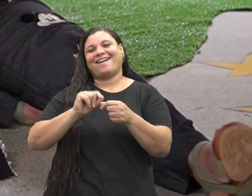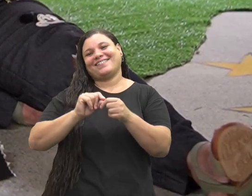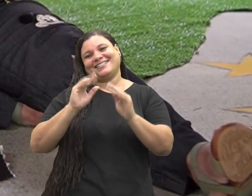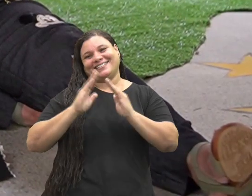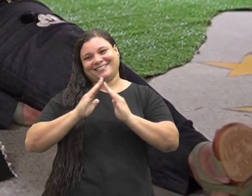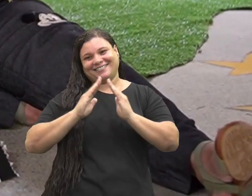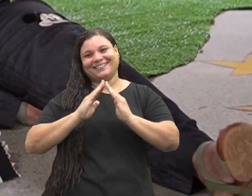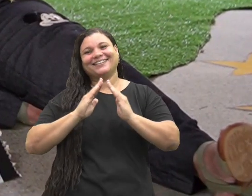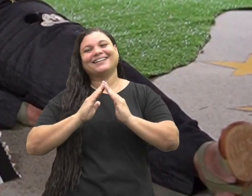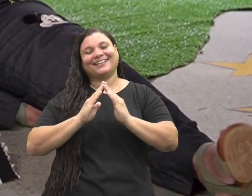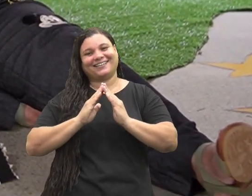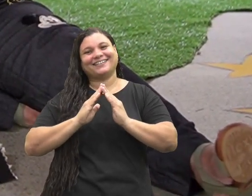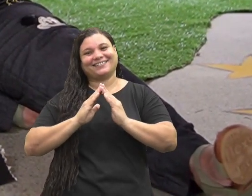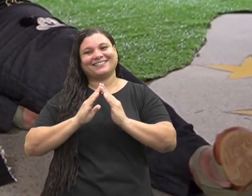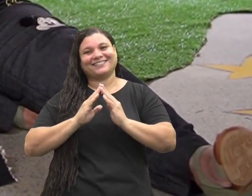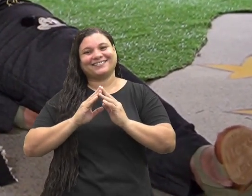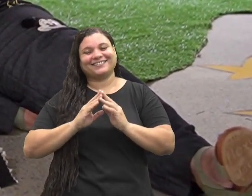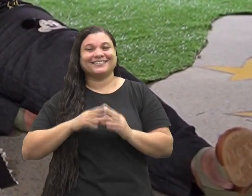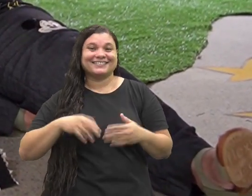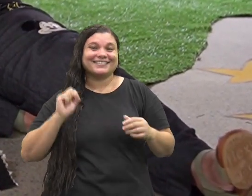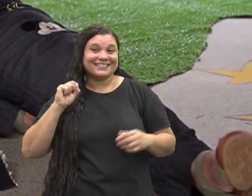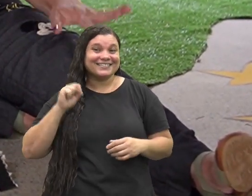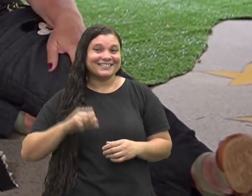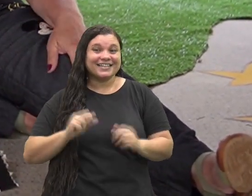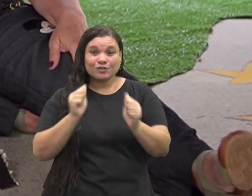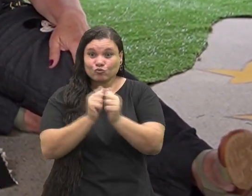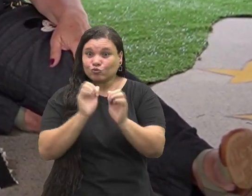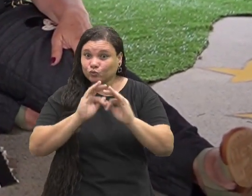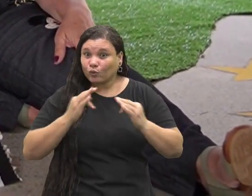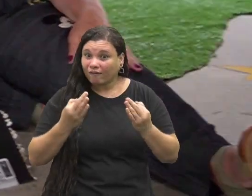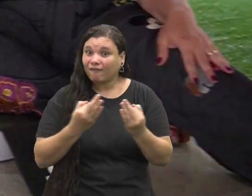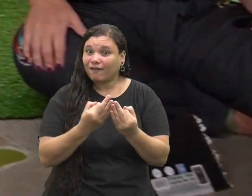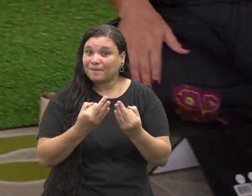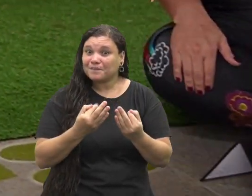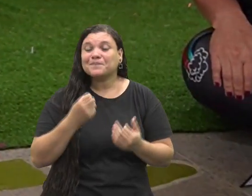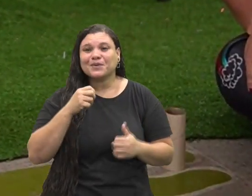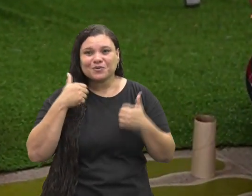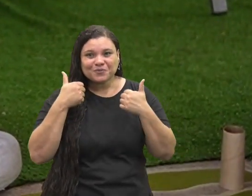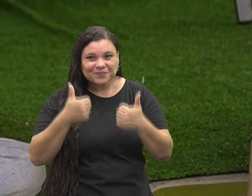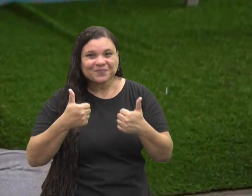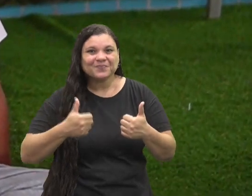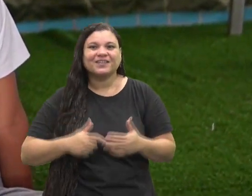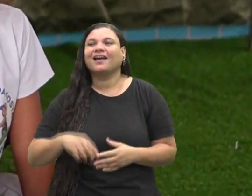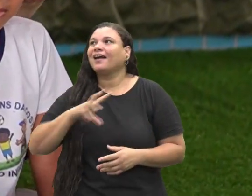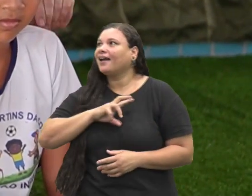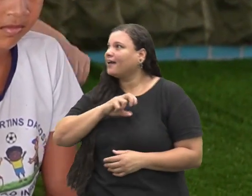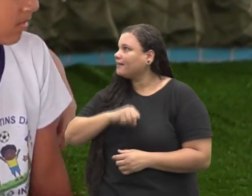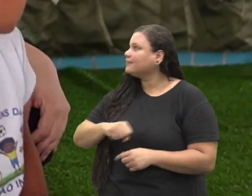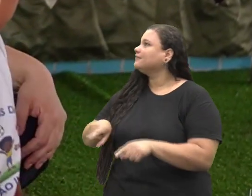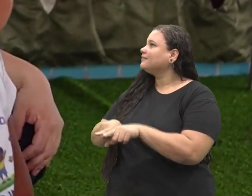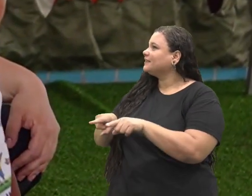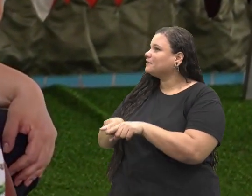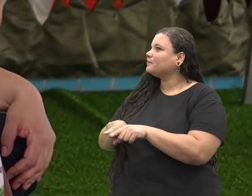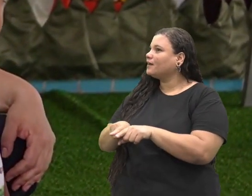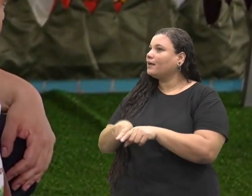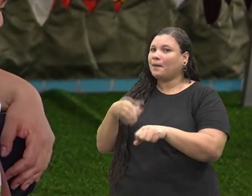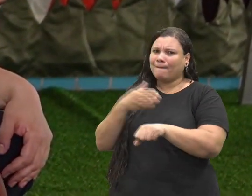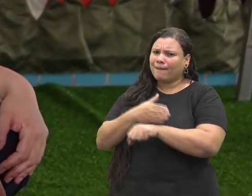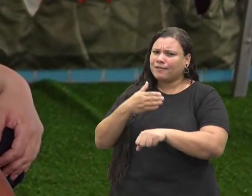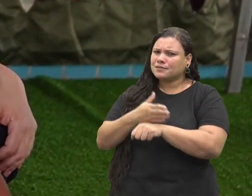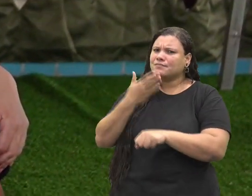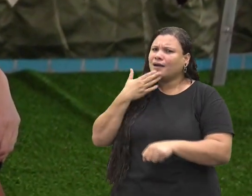você pode fazer tudo em casa com a sua família. Eu amei. Eu também. Ah, e adorei a participação das